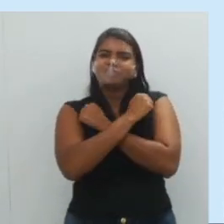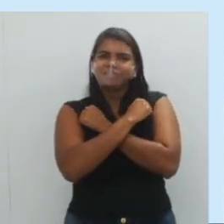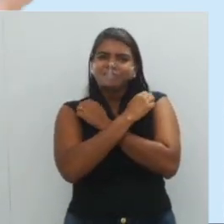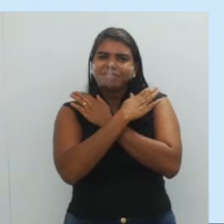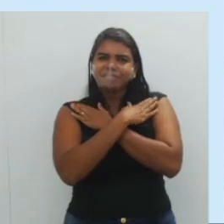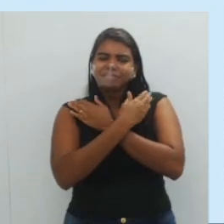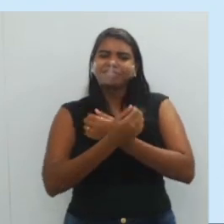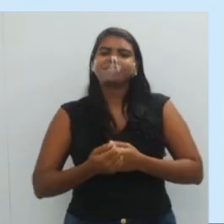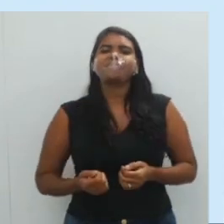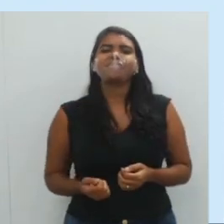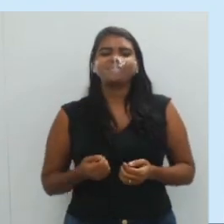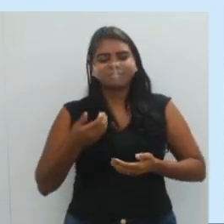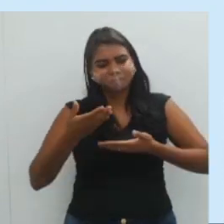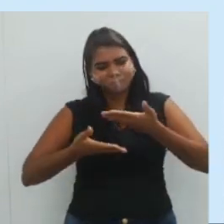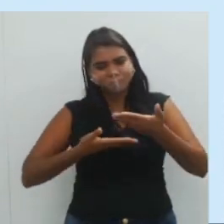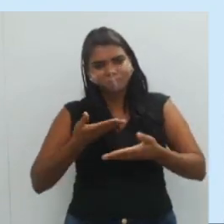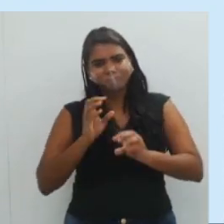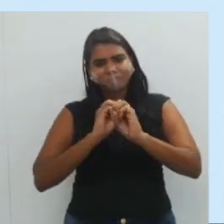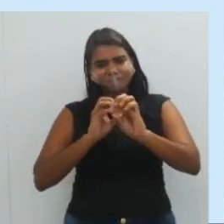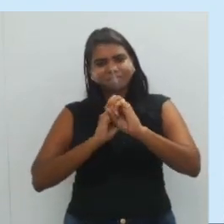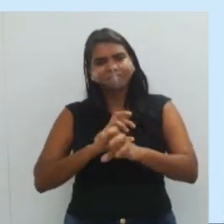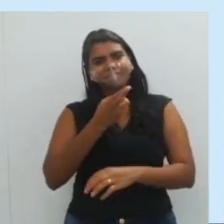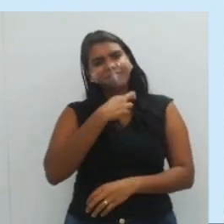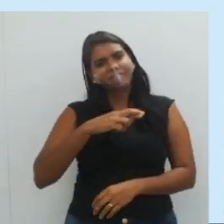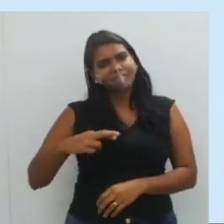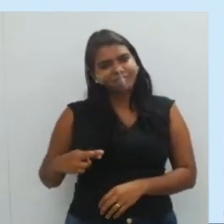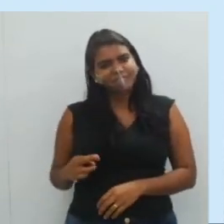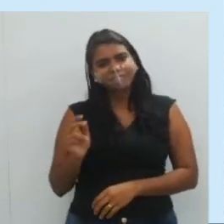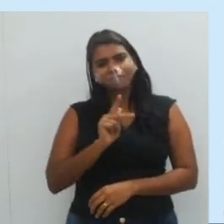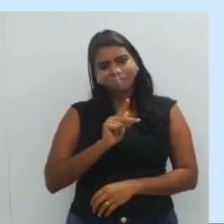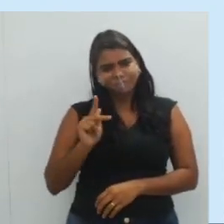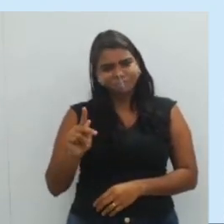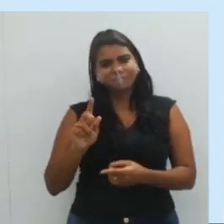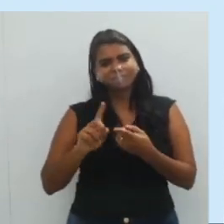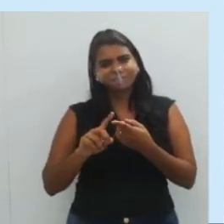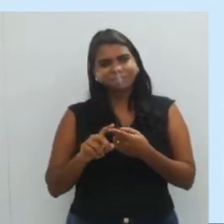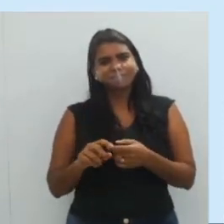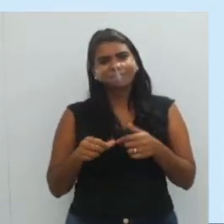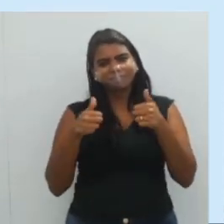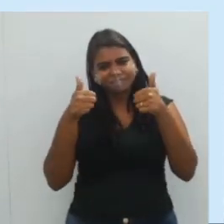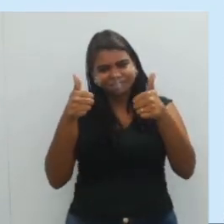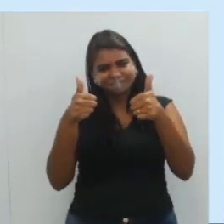todos aqueles que formam o nosso componente ensino religioso e de mim, Robson Tavares.